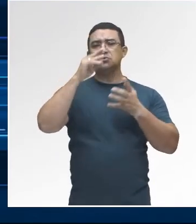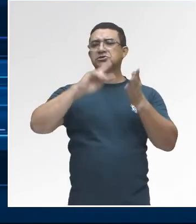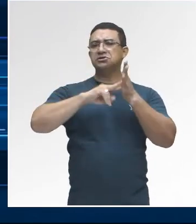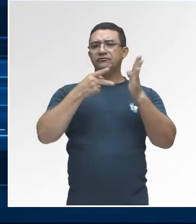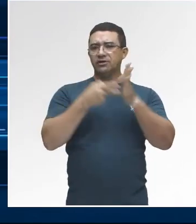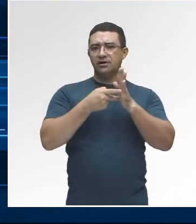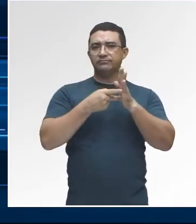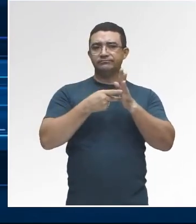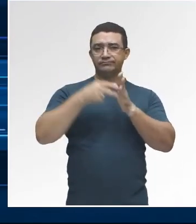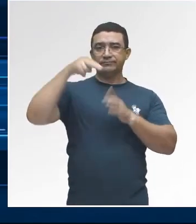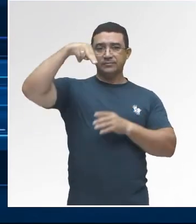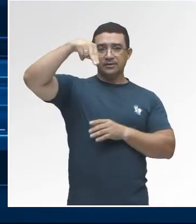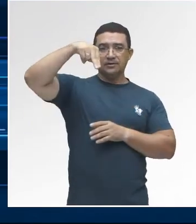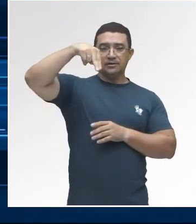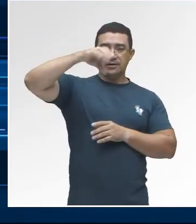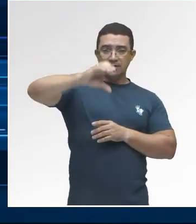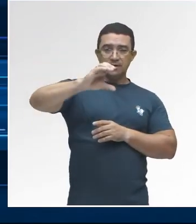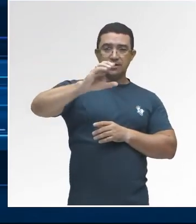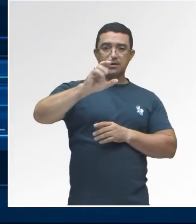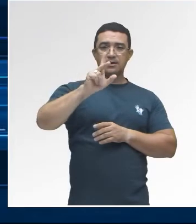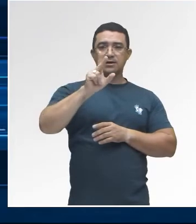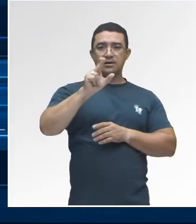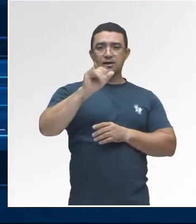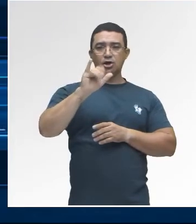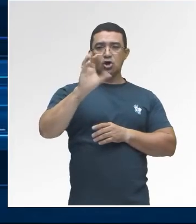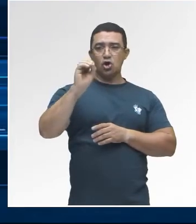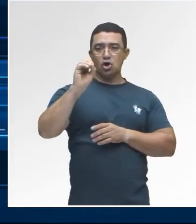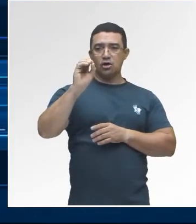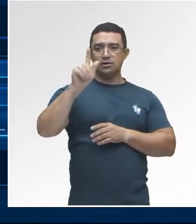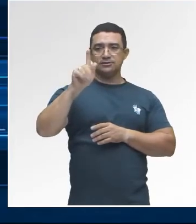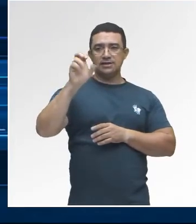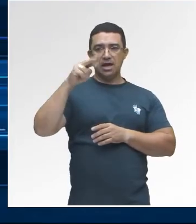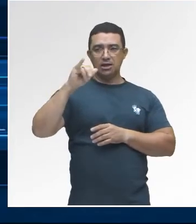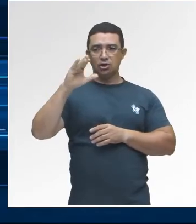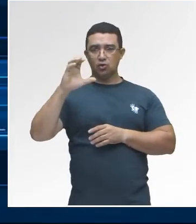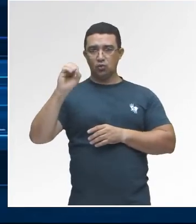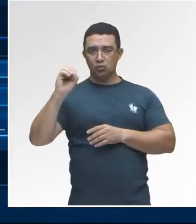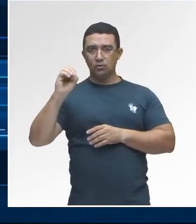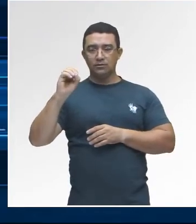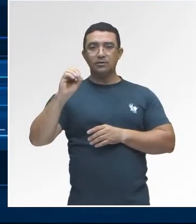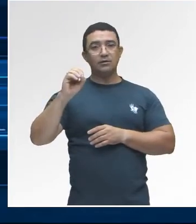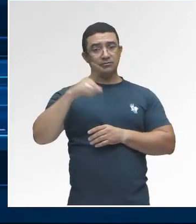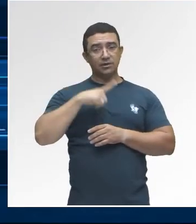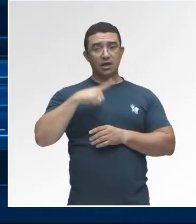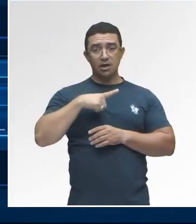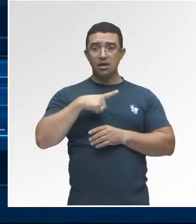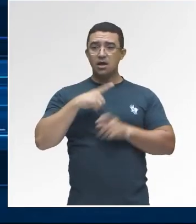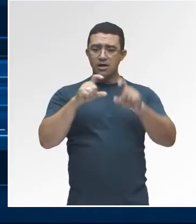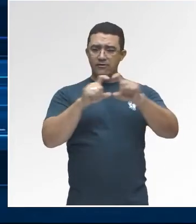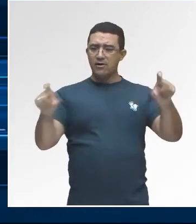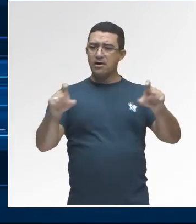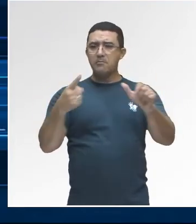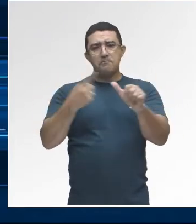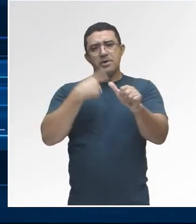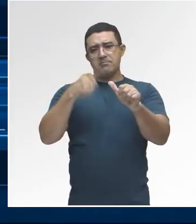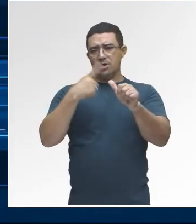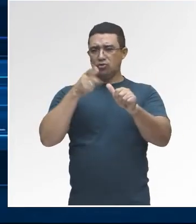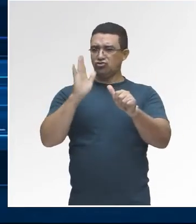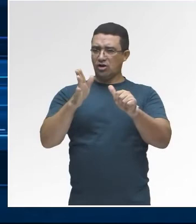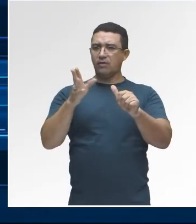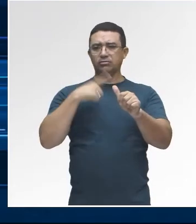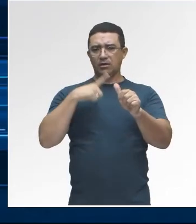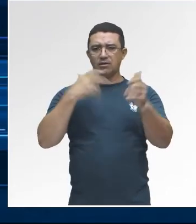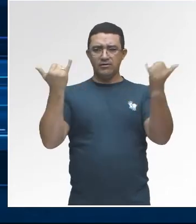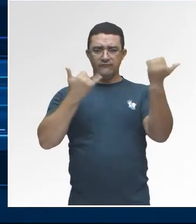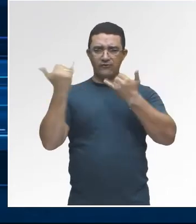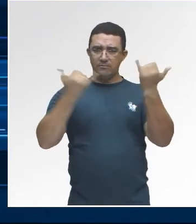falado aqui. Ou seja, está onde? No topic sentence. Então, quando você quer informação logo rápida sobre o que é aquilo, dê logo